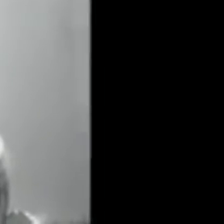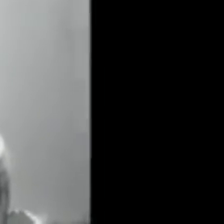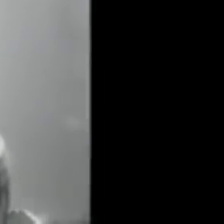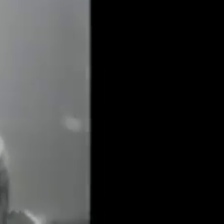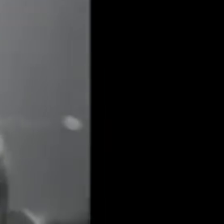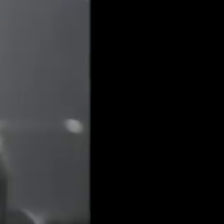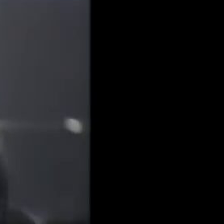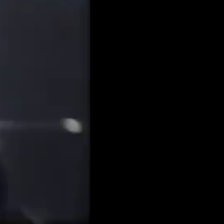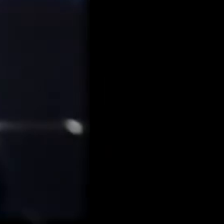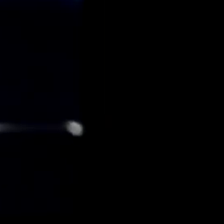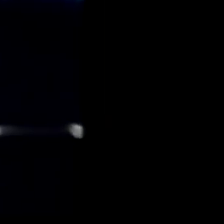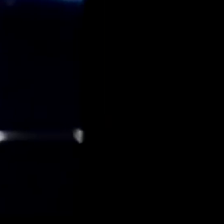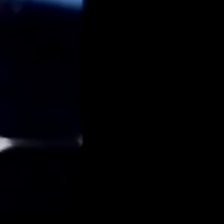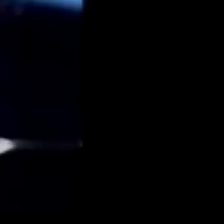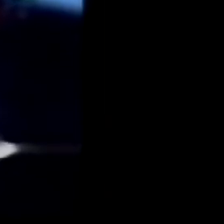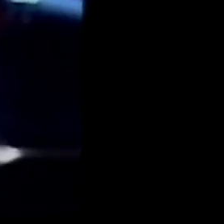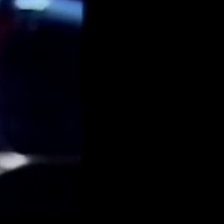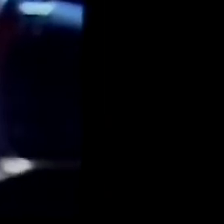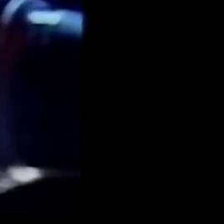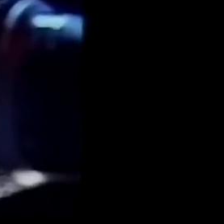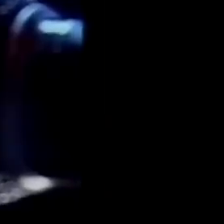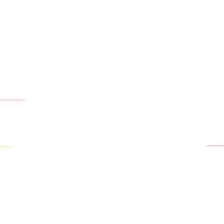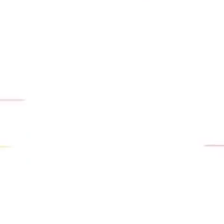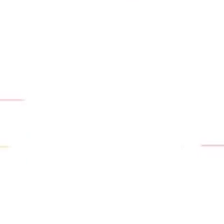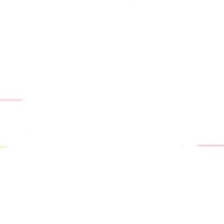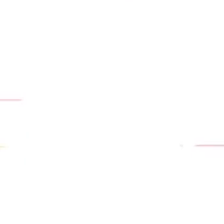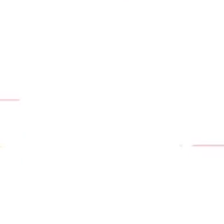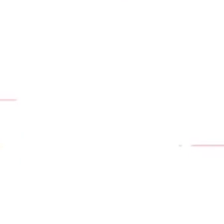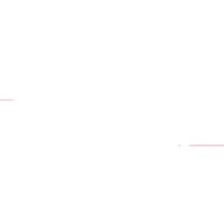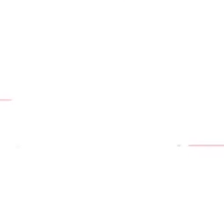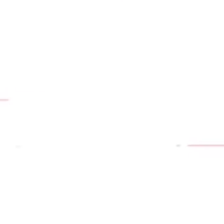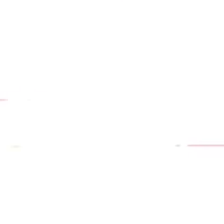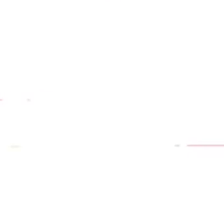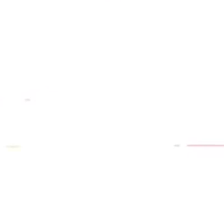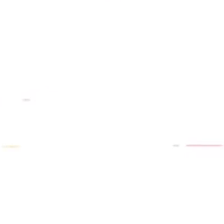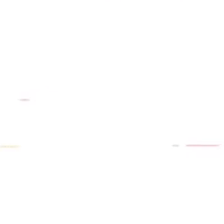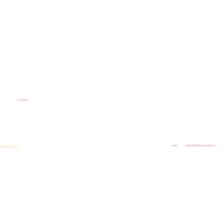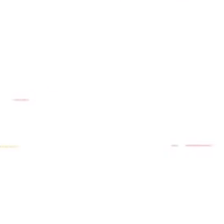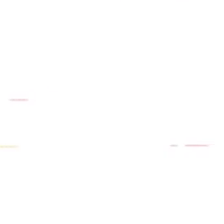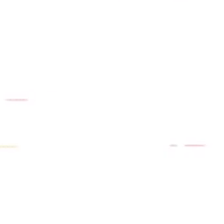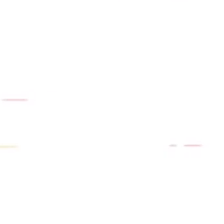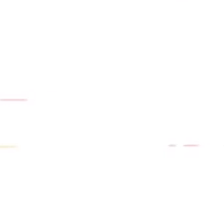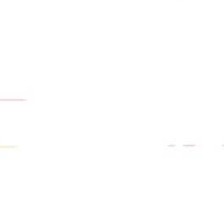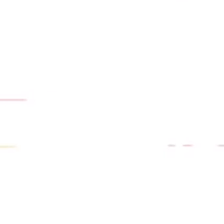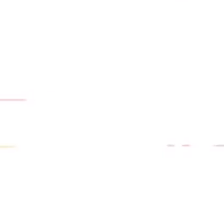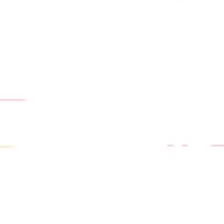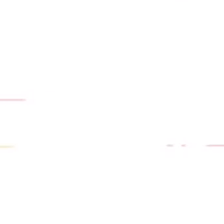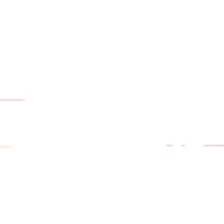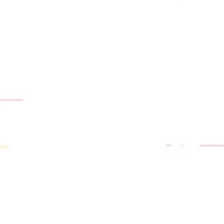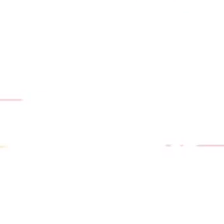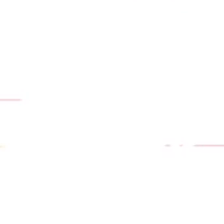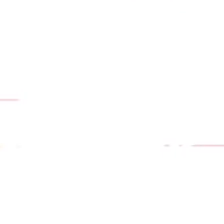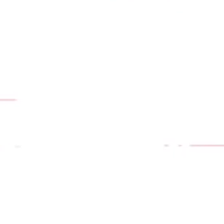se a sua vida e e